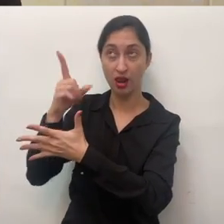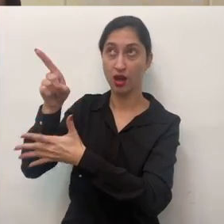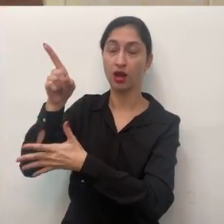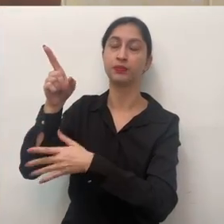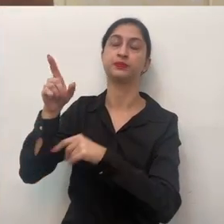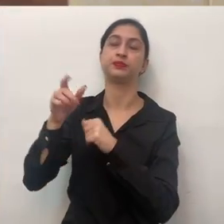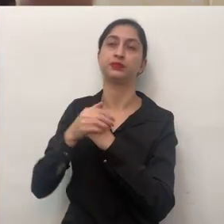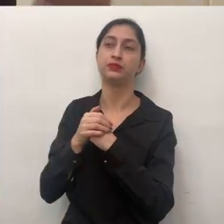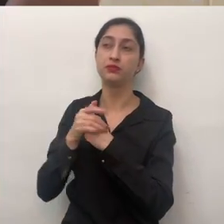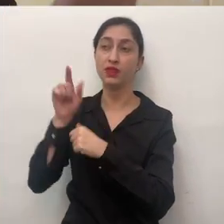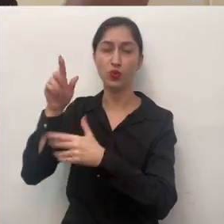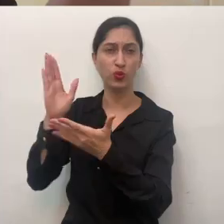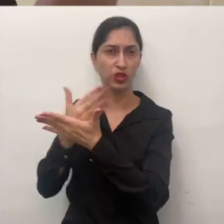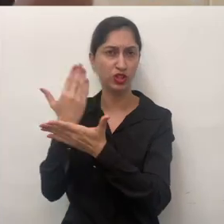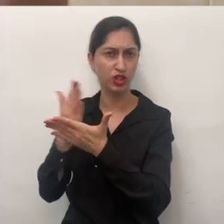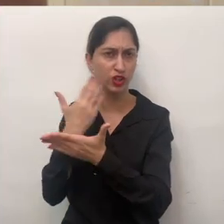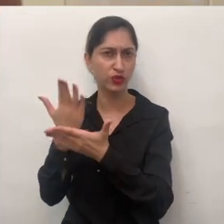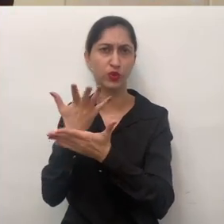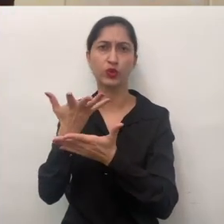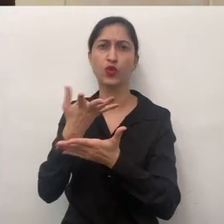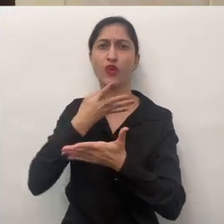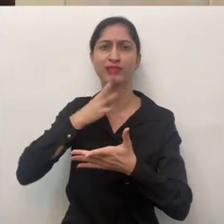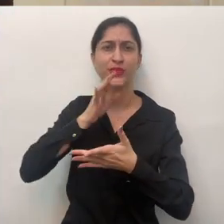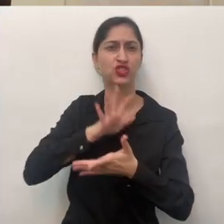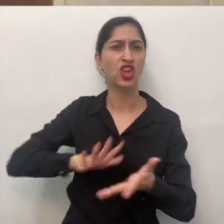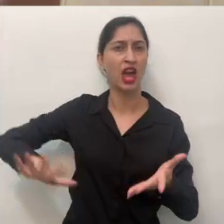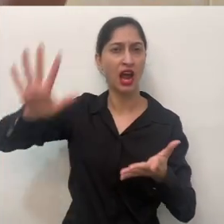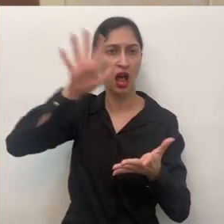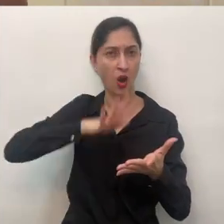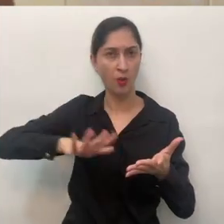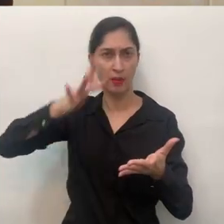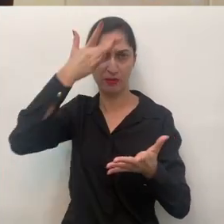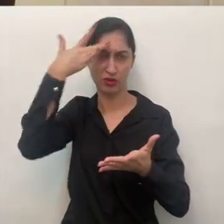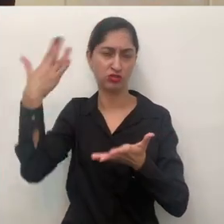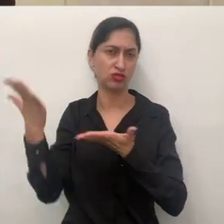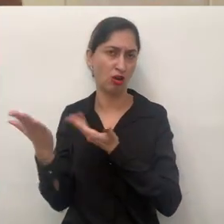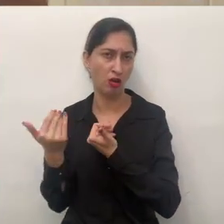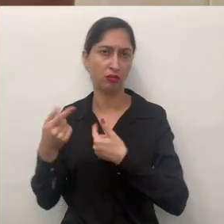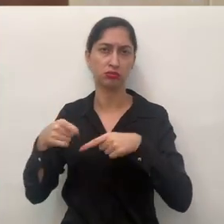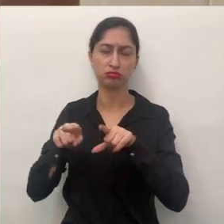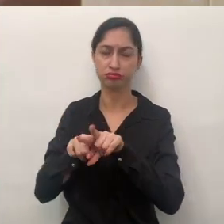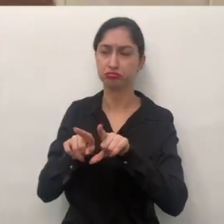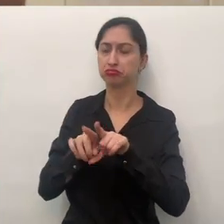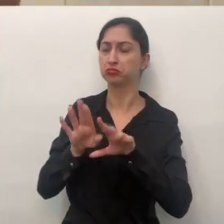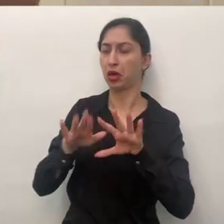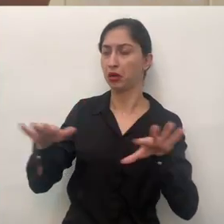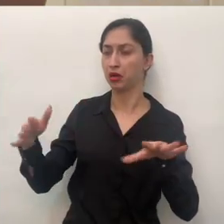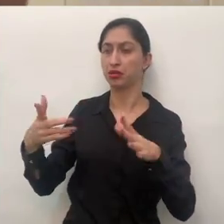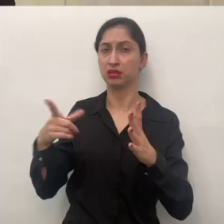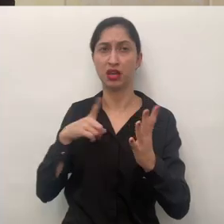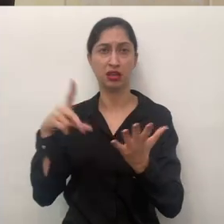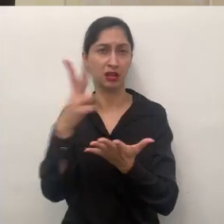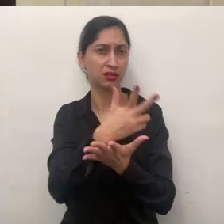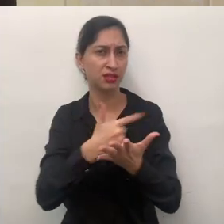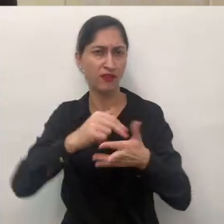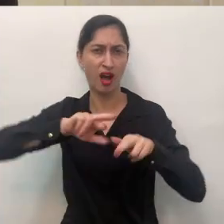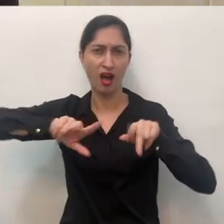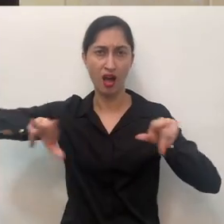é um livro de conhecimentos gerais para o público infanto-juvenil, muito ilustrado, pouco